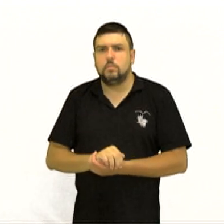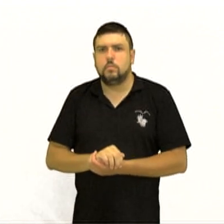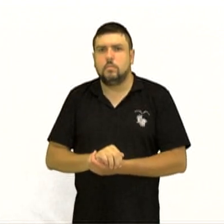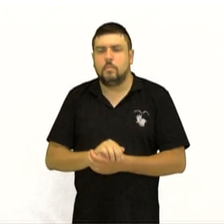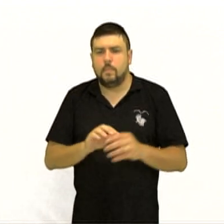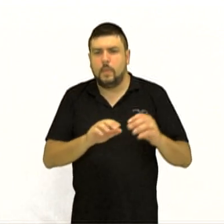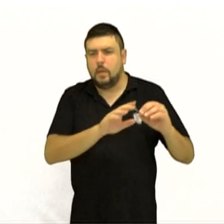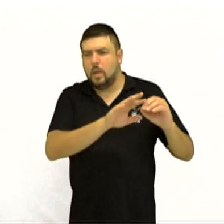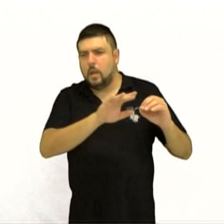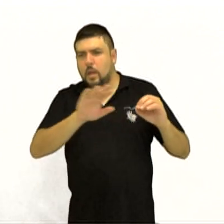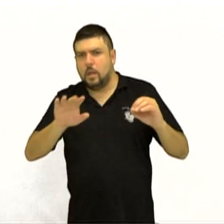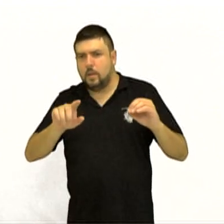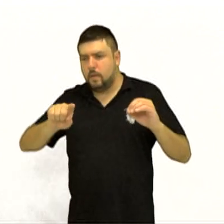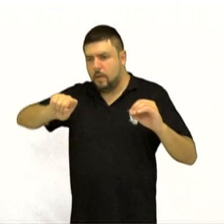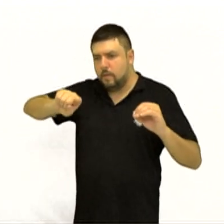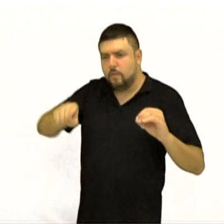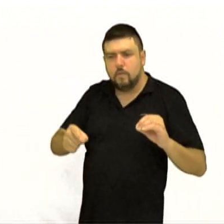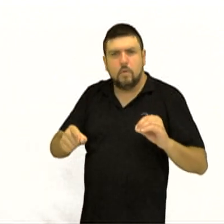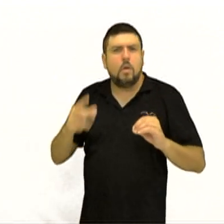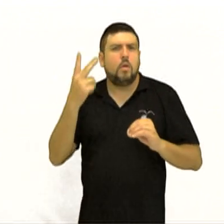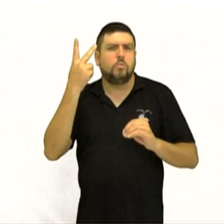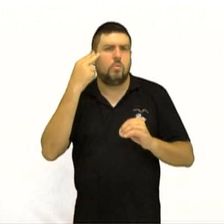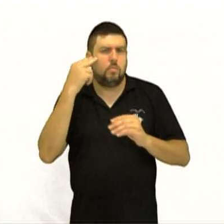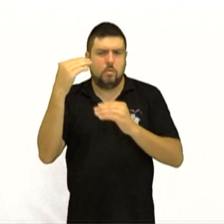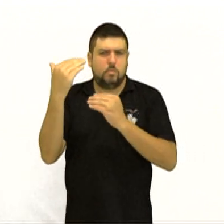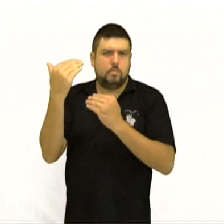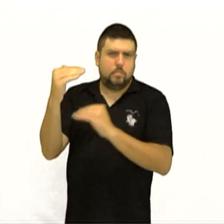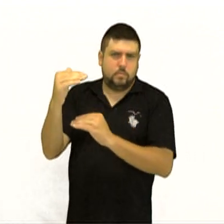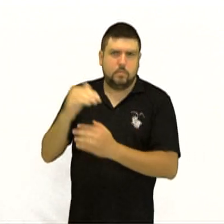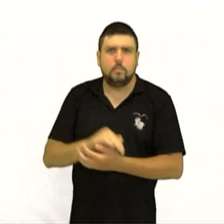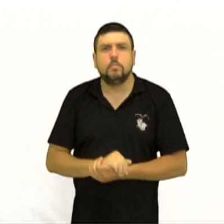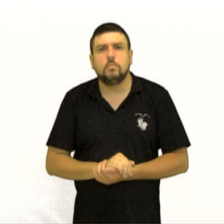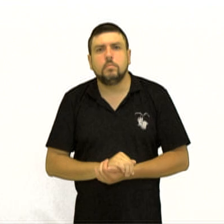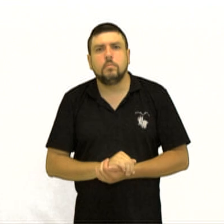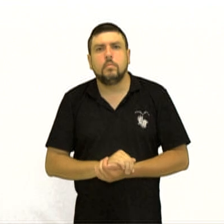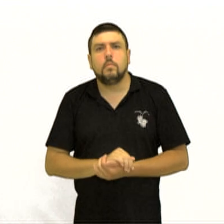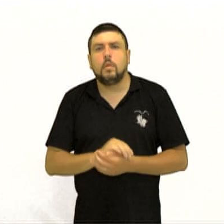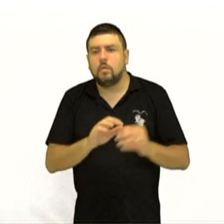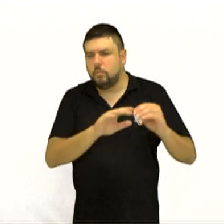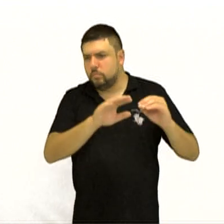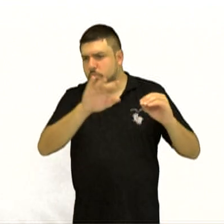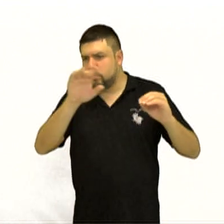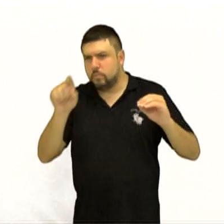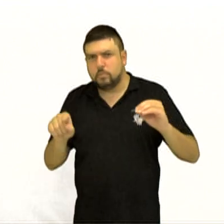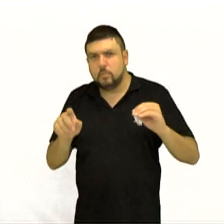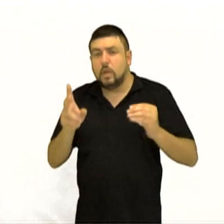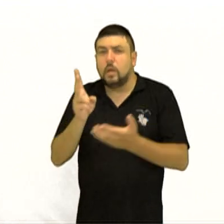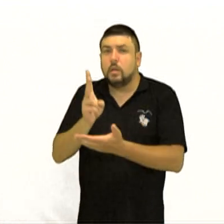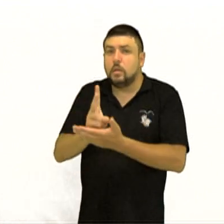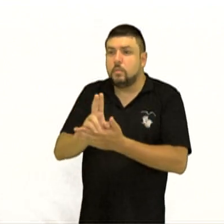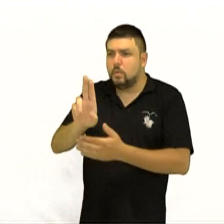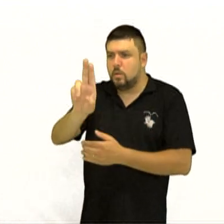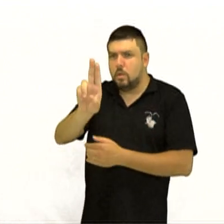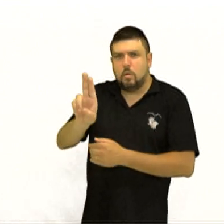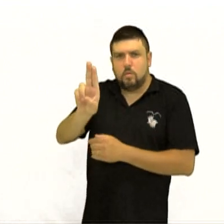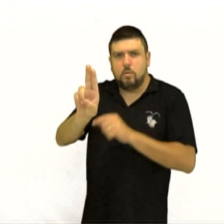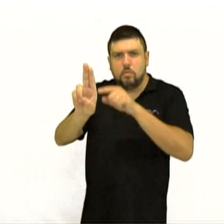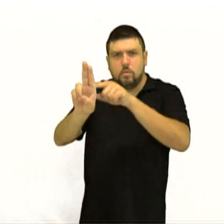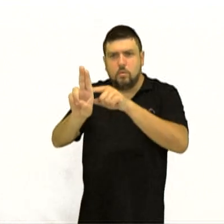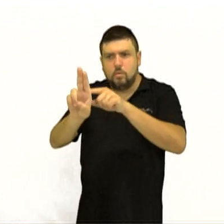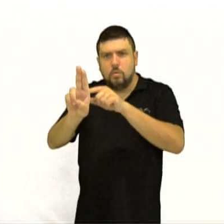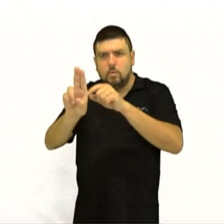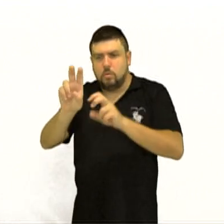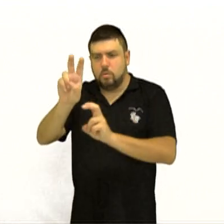unidade. Então, na direita da unidade. Então, esse 5 está na classe da unidade. Então, normalmente o número está multiplicado vezes